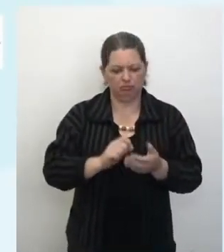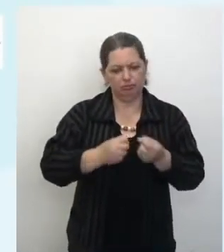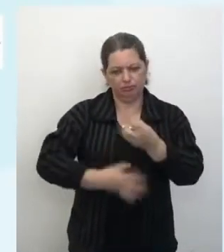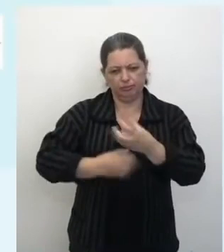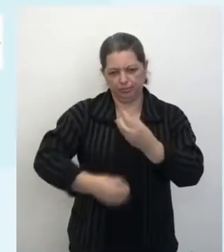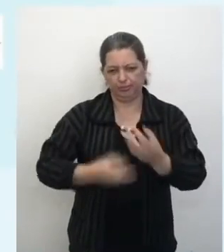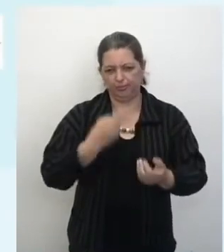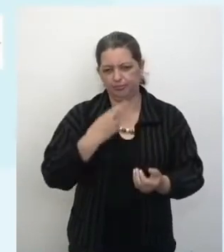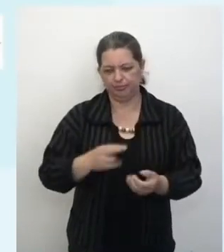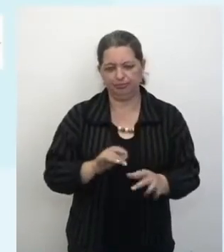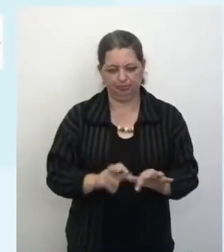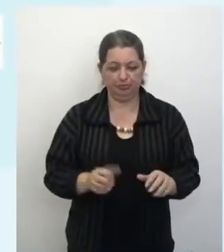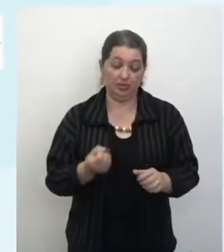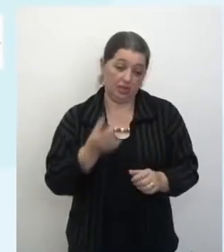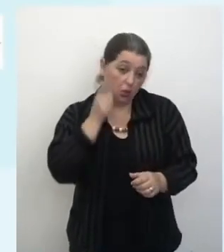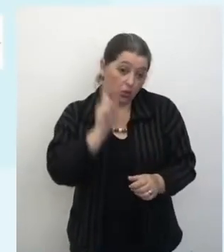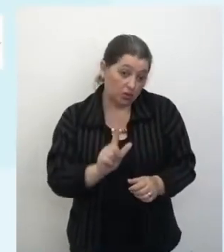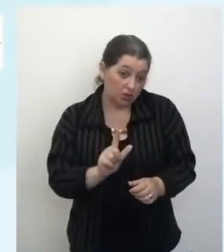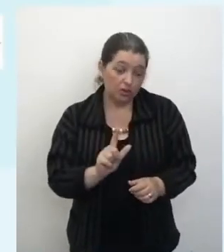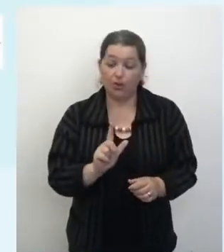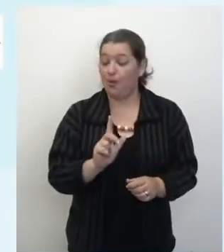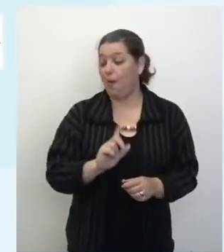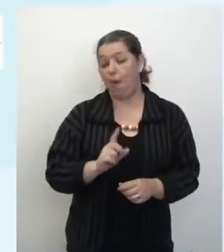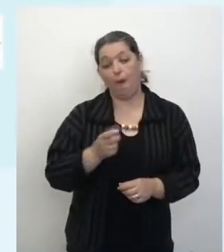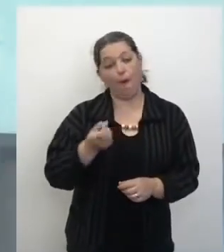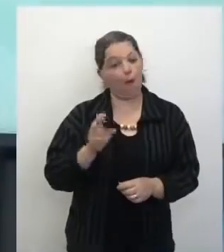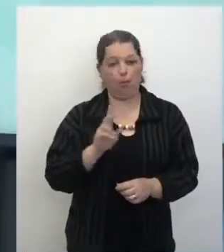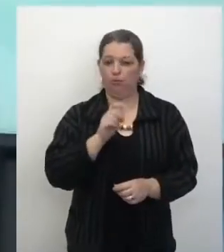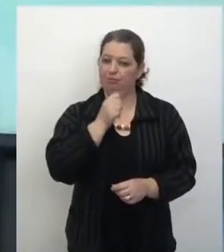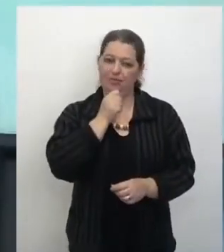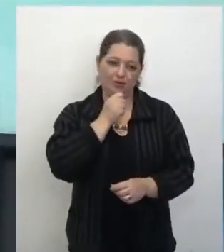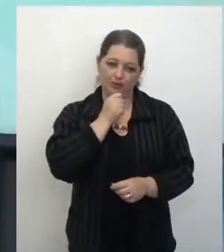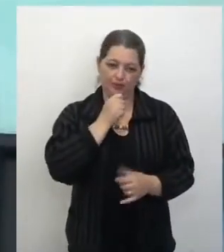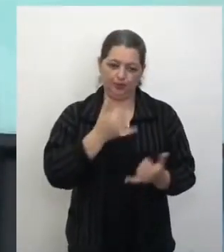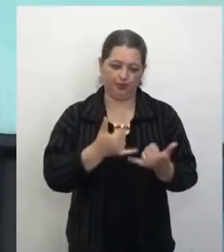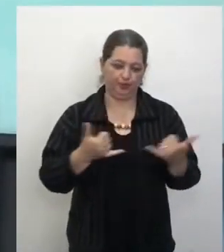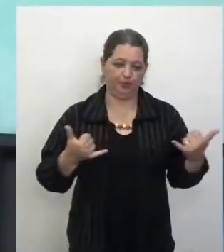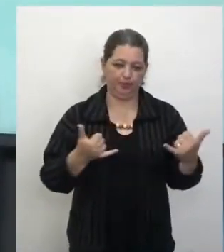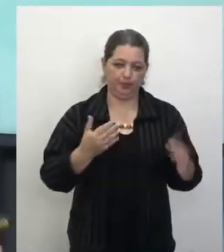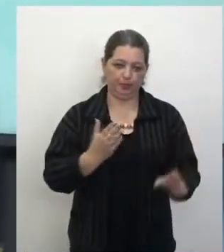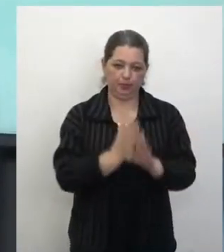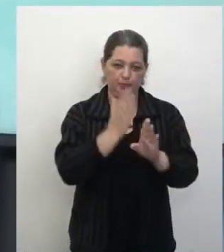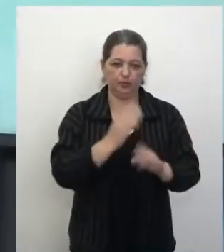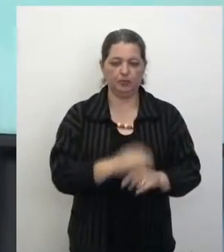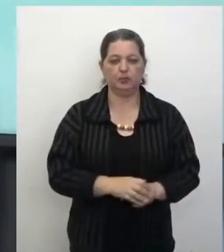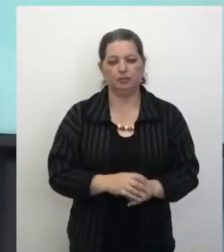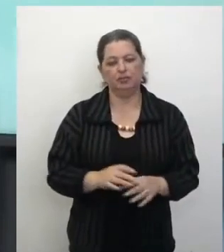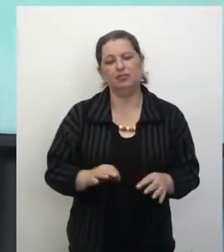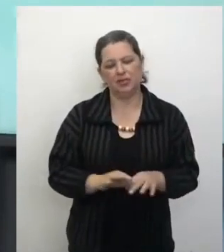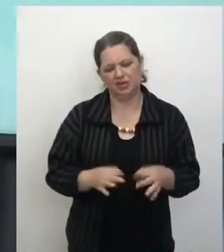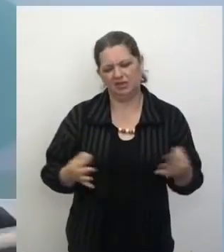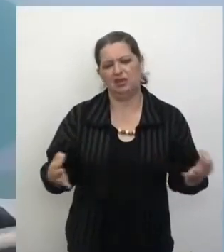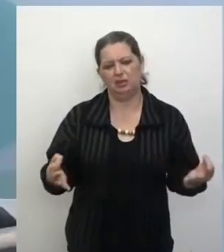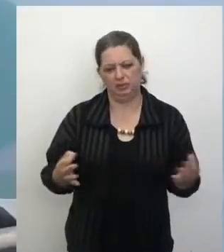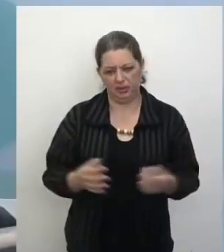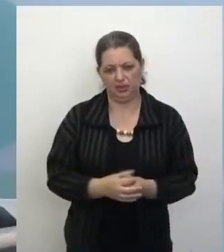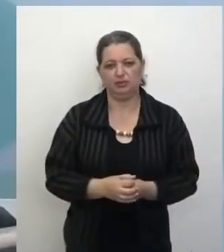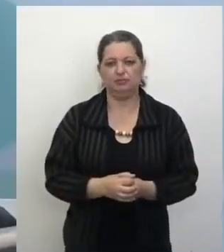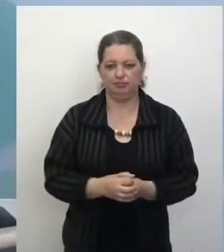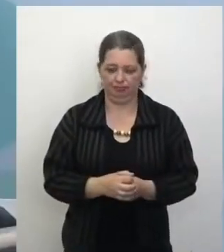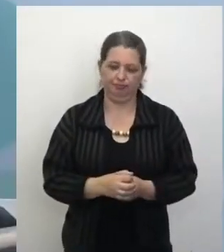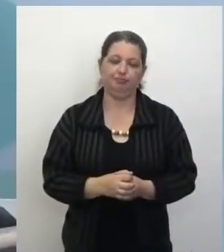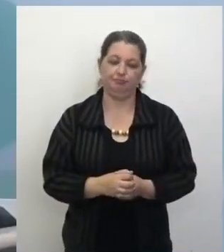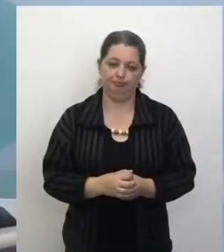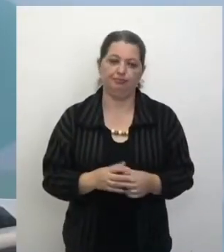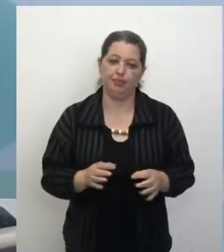chat se você conseguiu ou não localizar na reta numérica. Professora Inês, esse é bem simples, vai. Esse é, professora